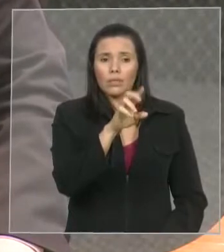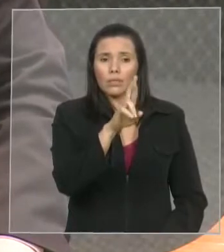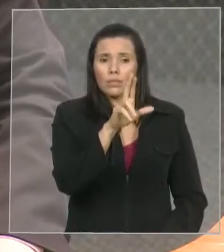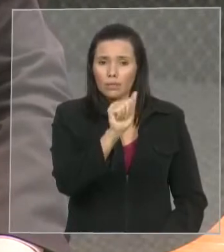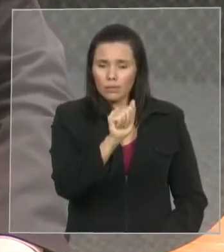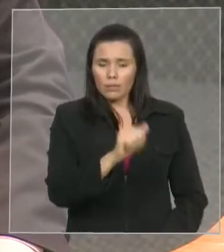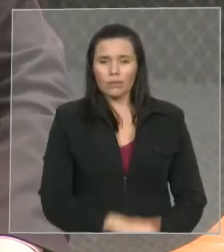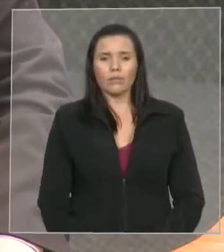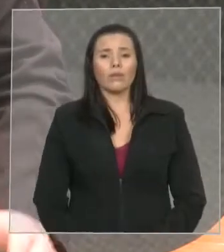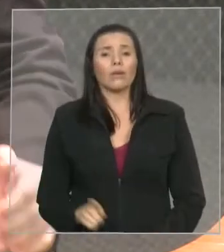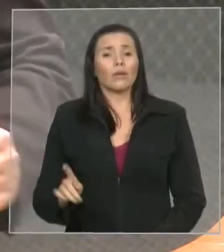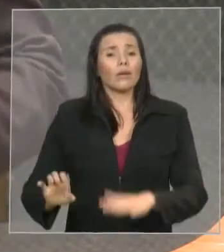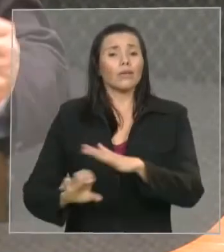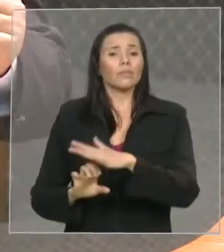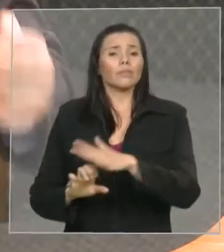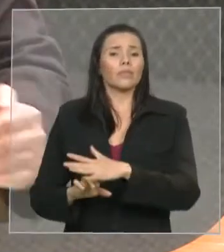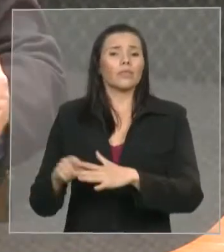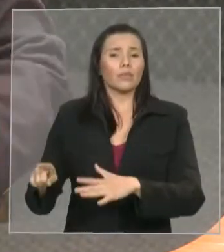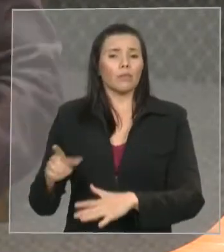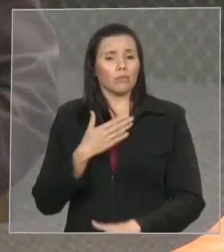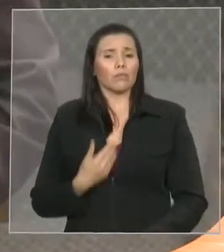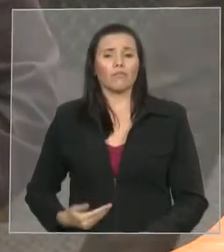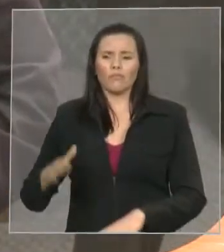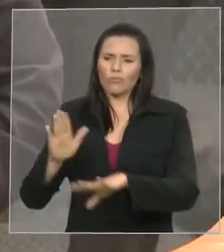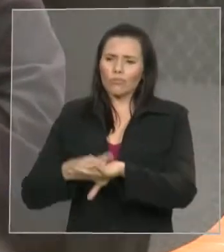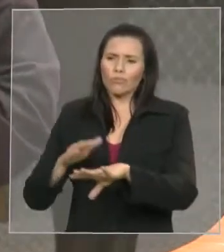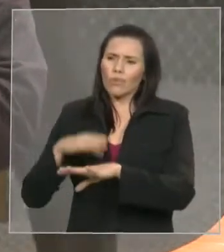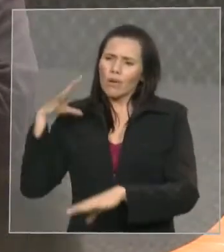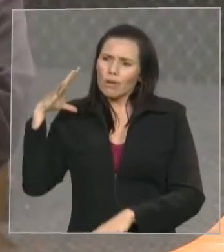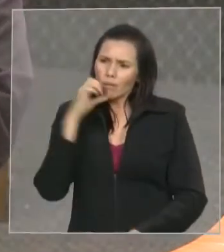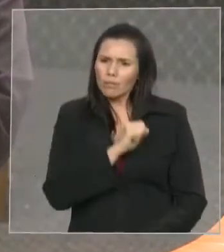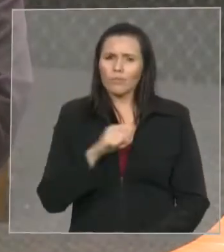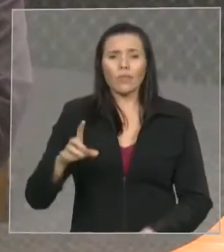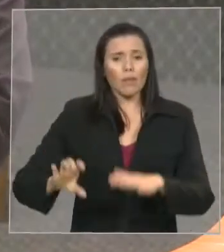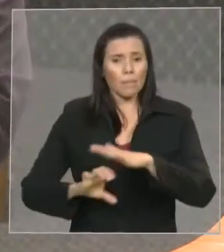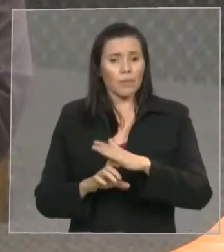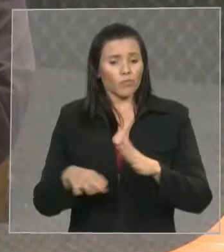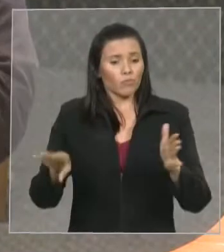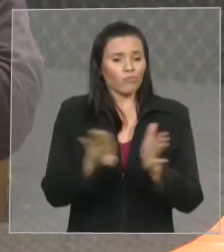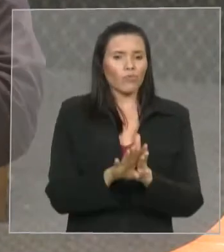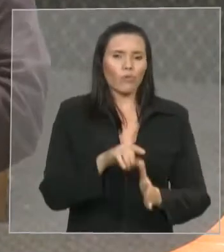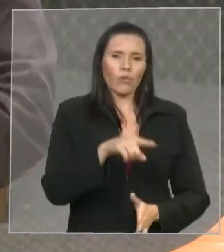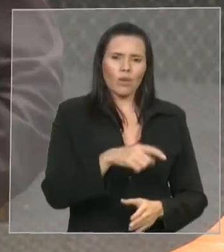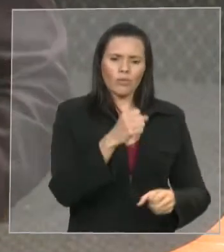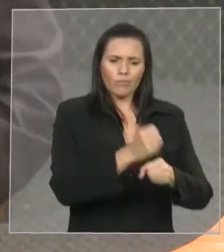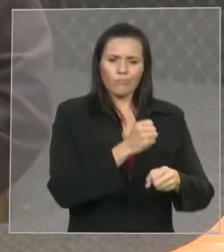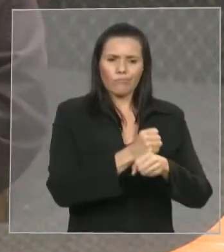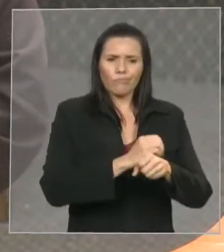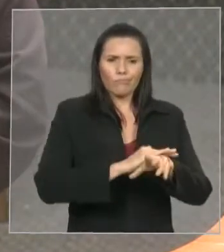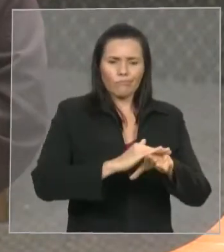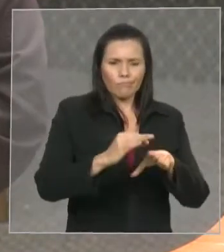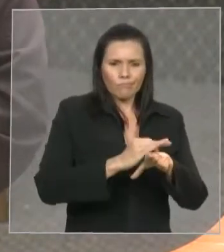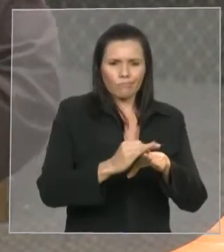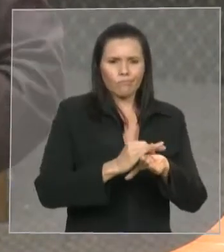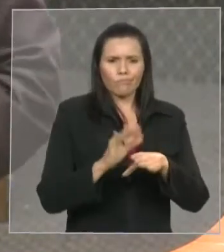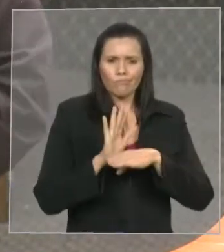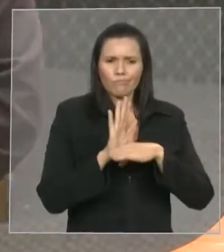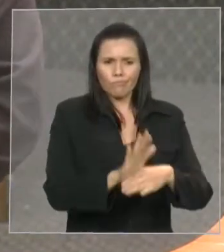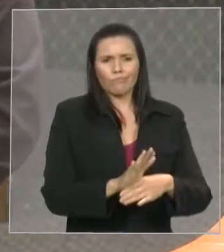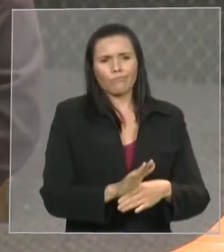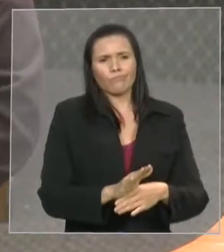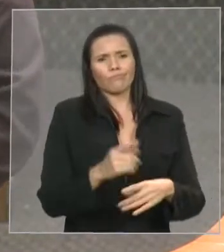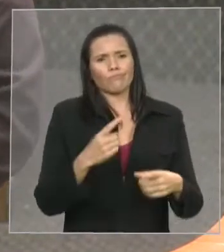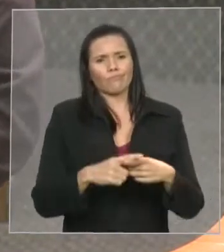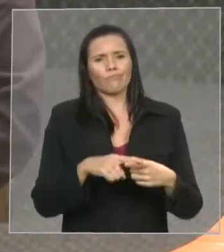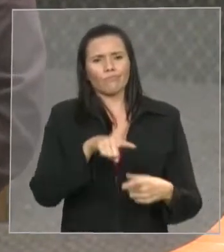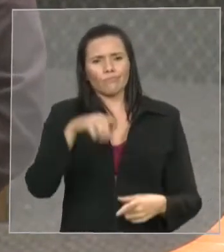daquela comunidade, diminuindo e amenizando os transtornos que aquela população estava passando com o problema das águas.